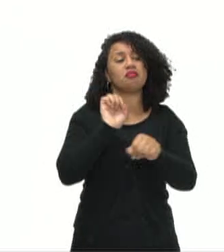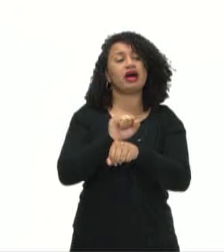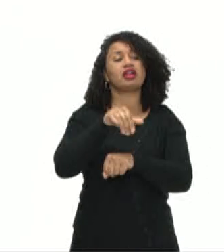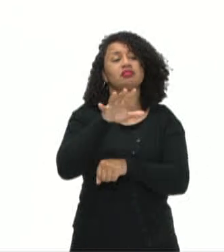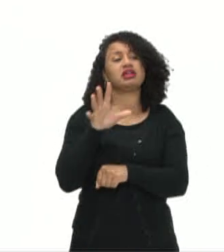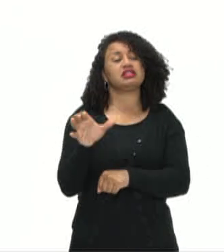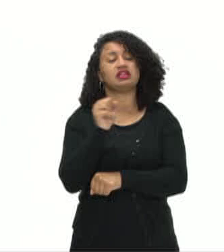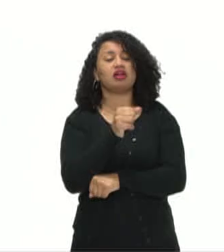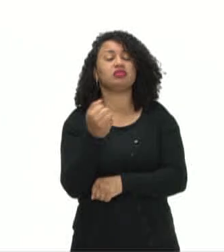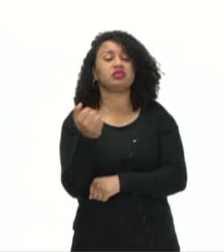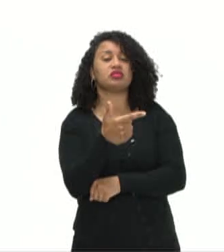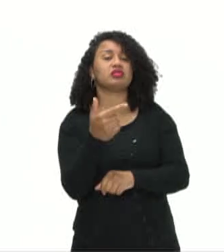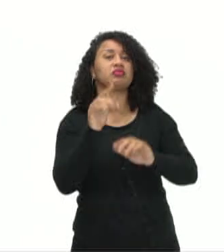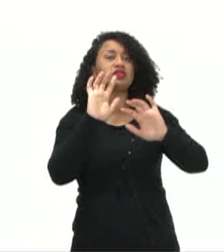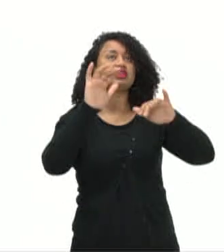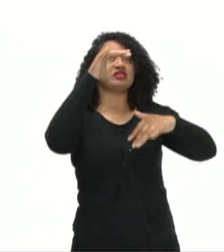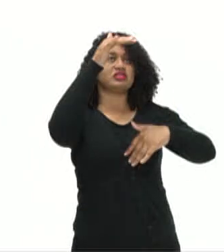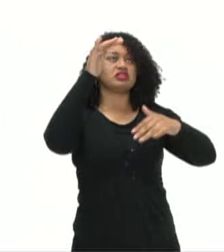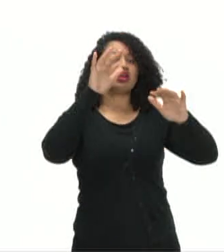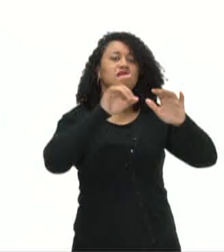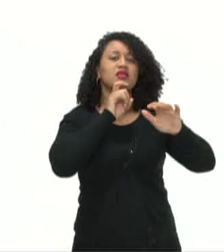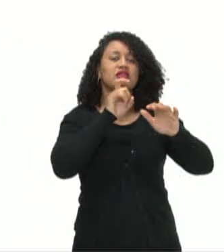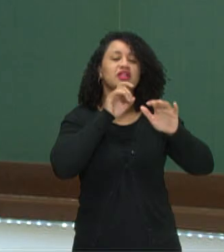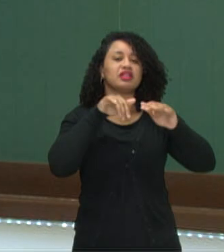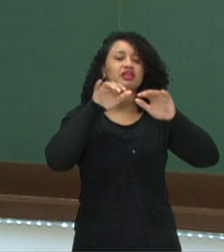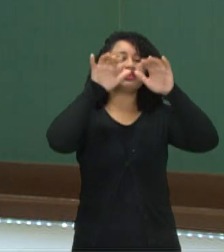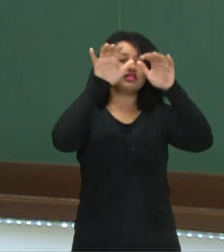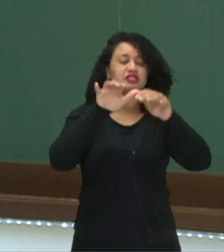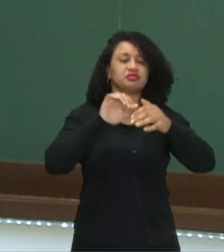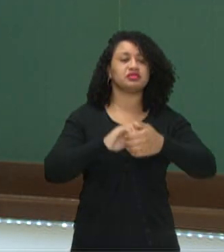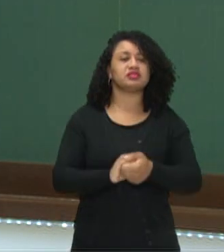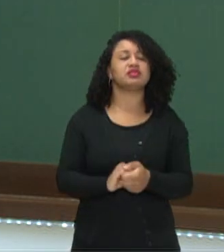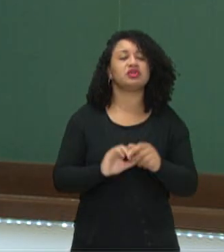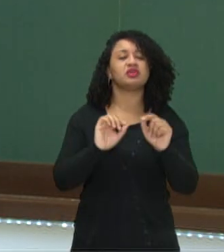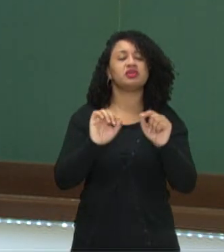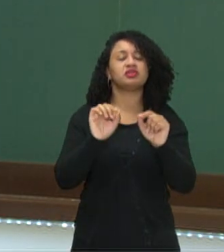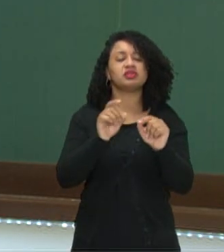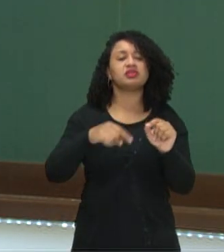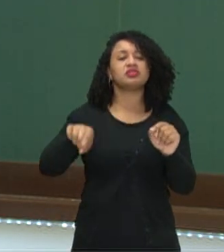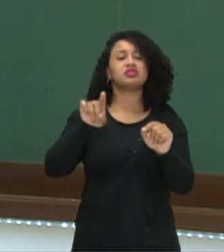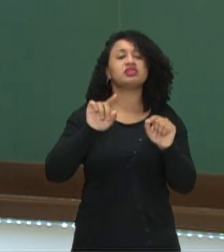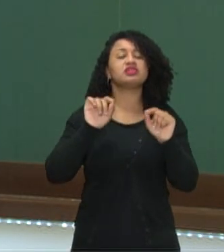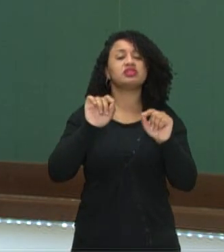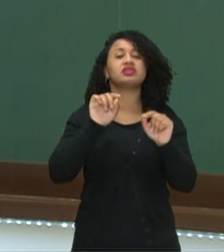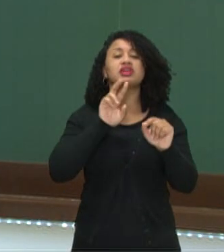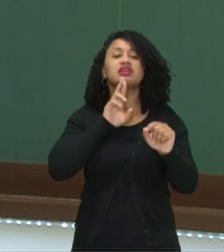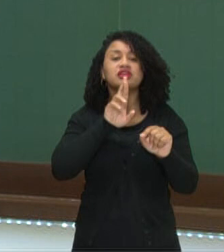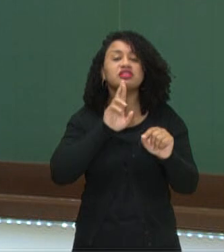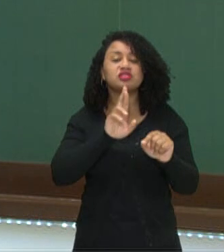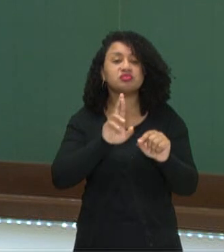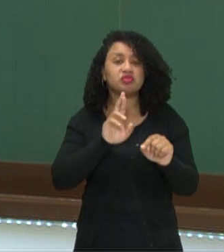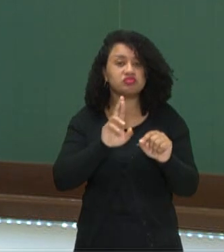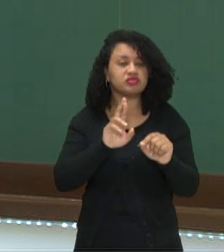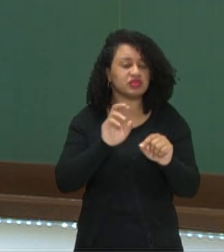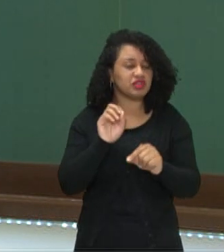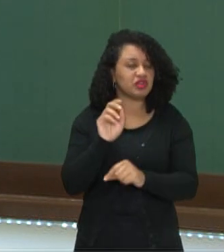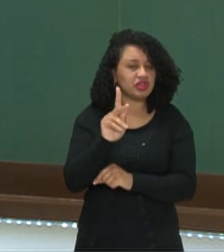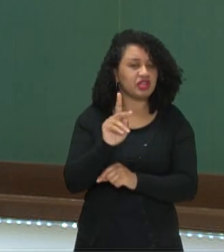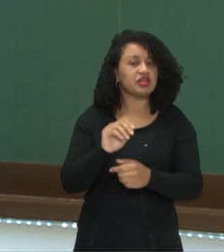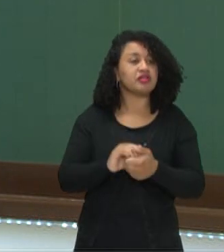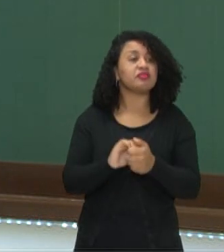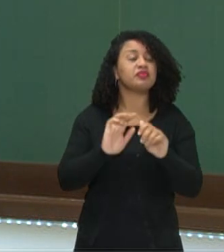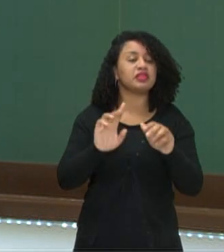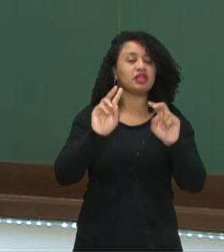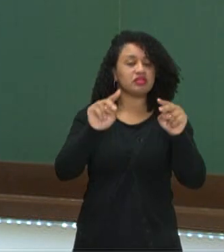após colocar uma geladeira em cima dela? Eu vou deixar para vocês responderem essas perguntas aqui, certo?